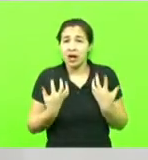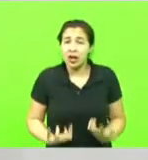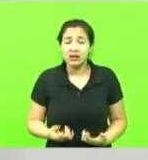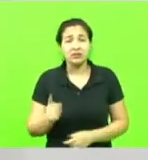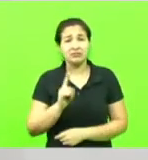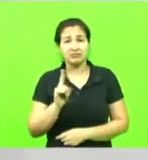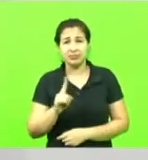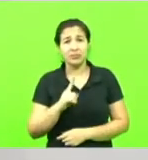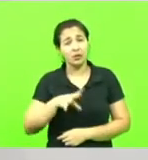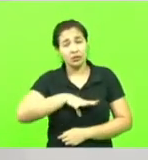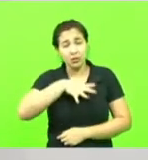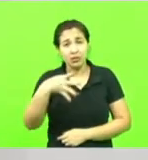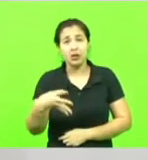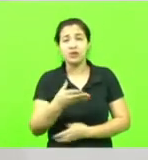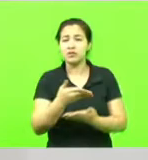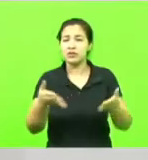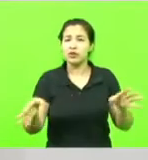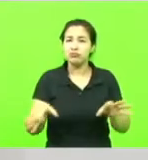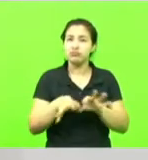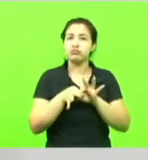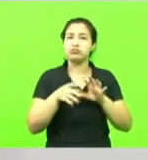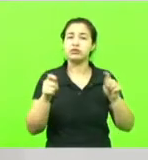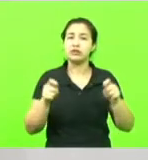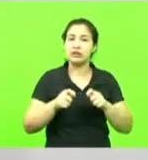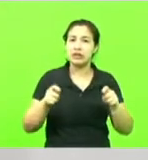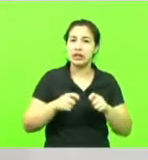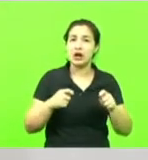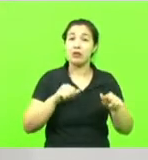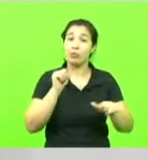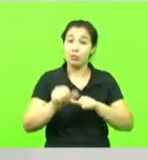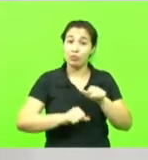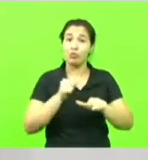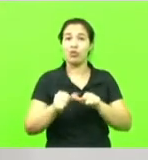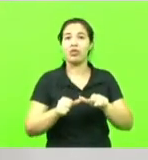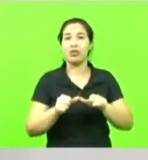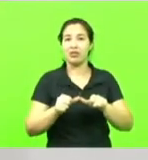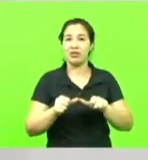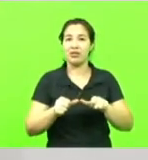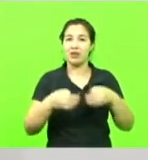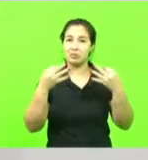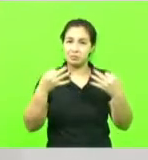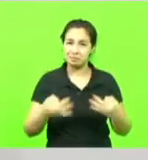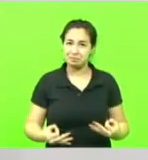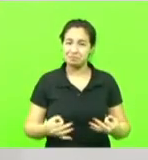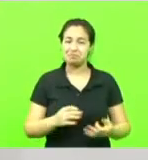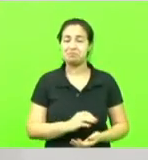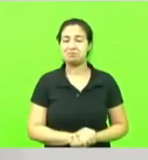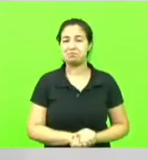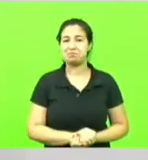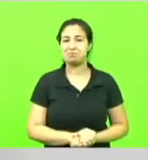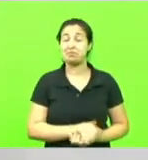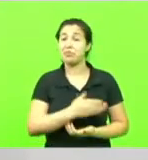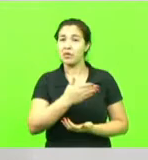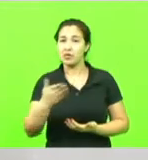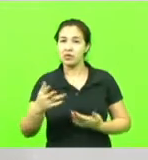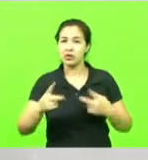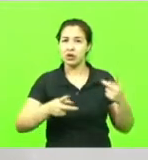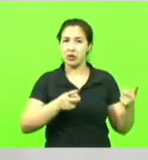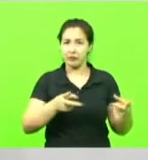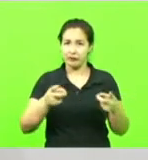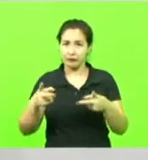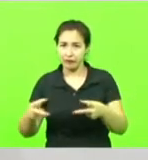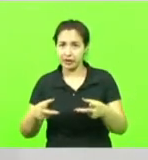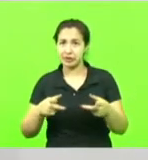pode transformar a realidade de desigualdade e de injustiça. Os comerciários e comerciárias já mostraram e